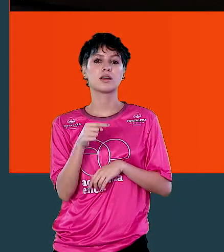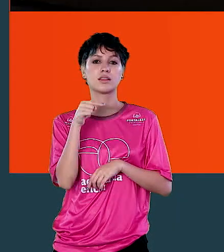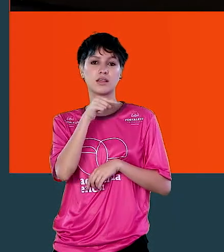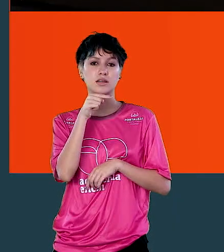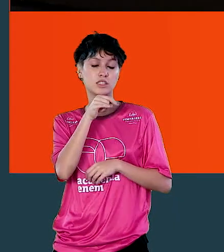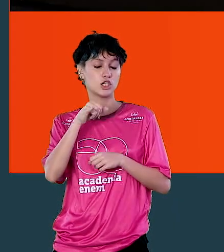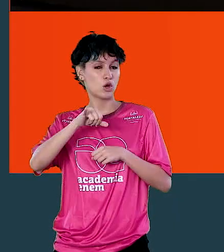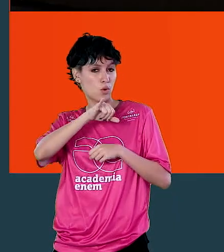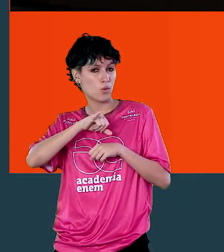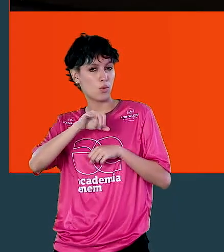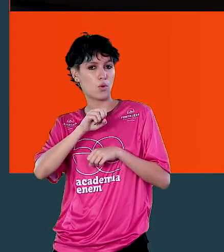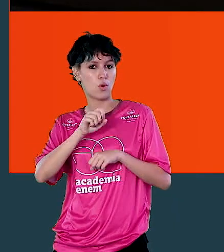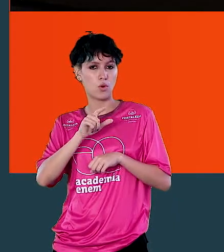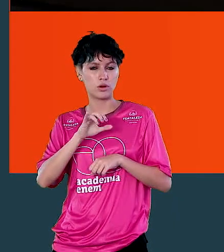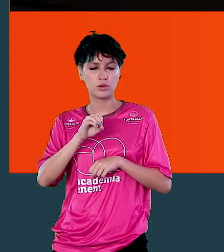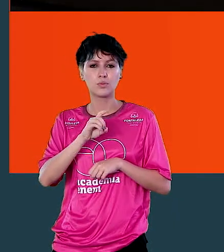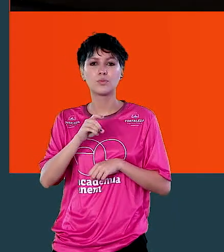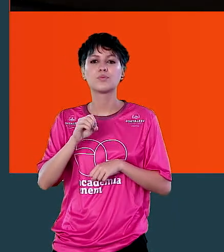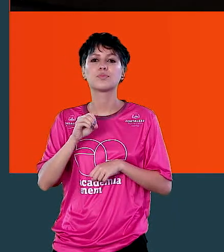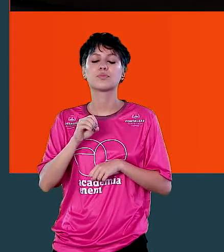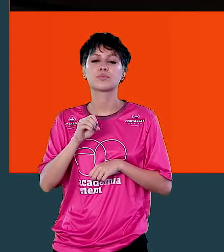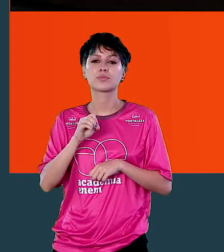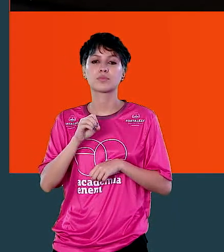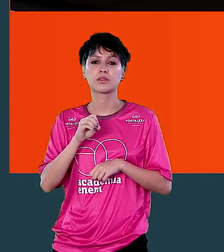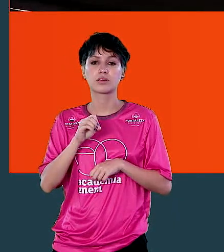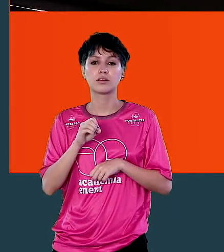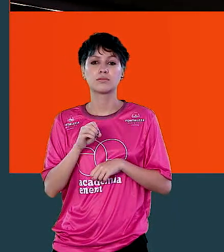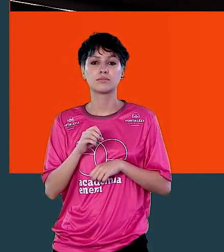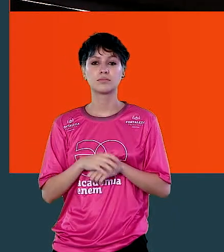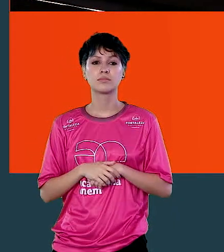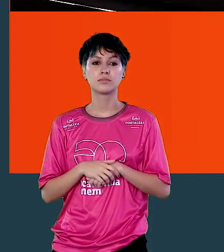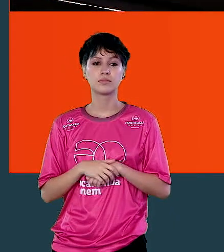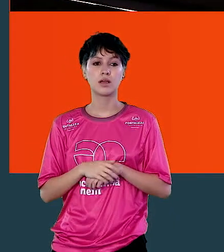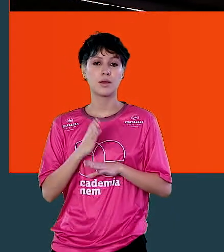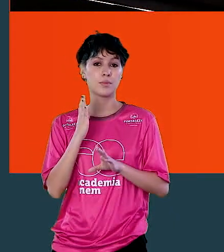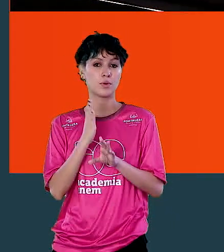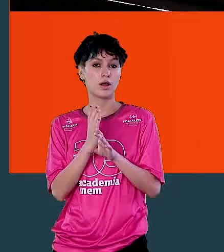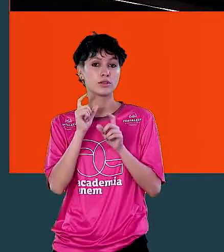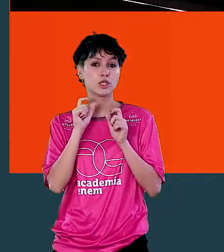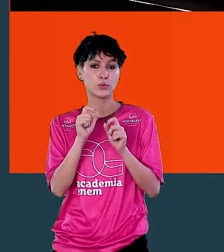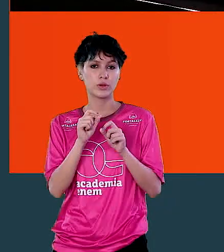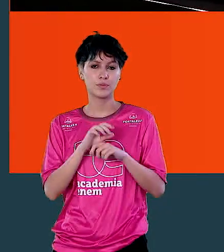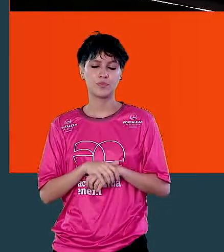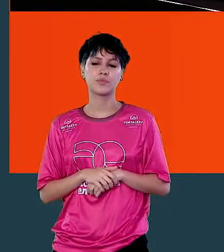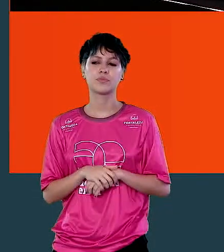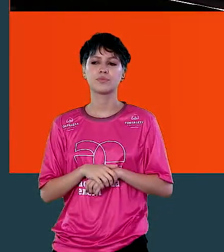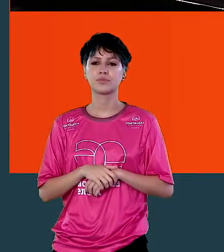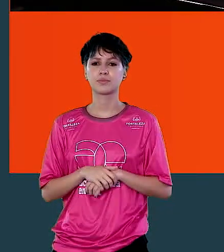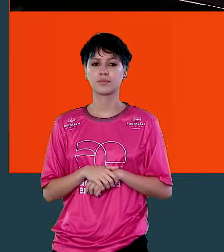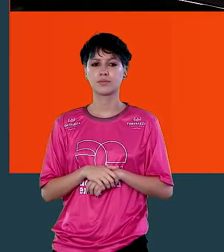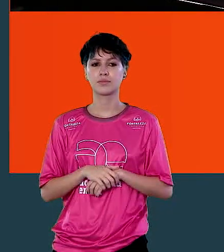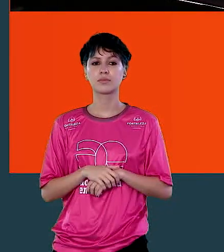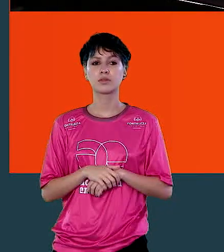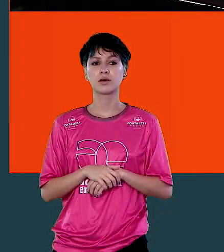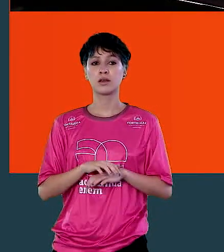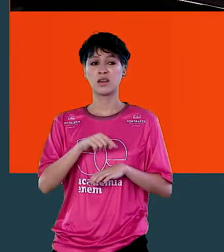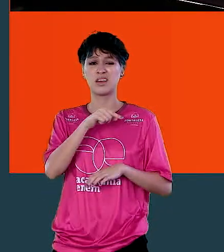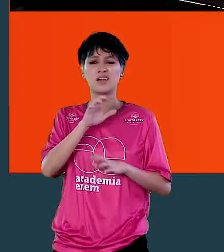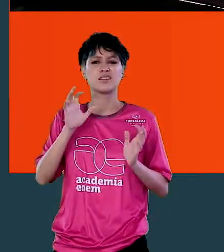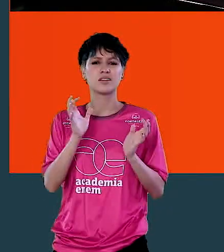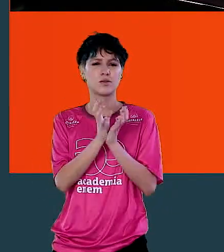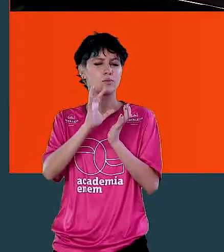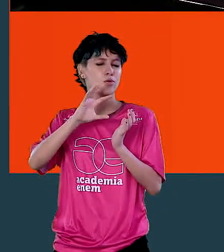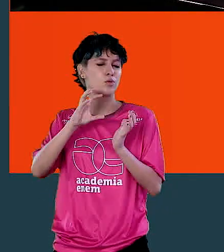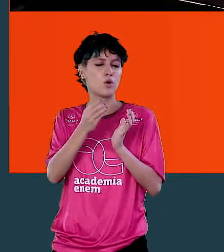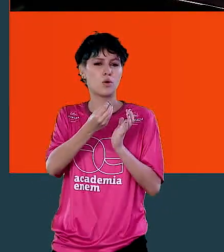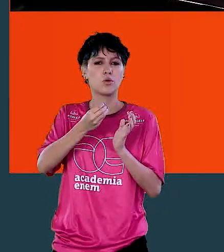é decorrência do ou da. Pessoal, não é tudo molécula apolar, não é não? Se é tudo molécula apolar,